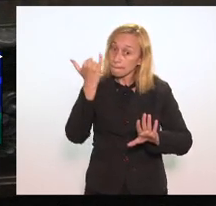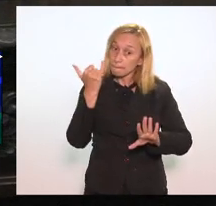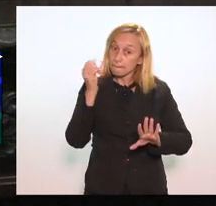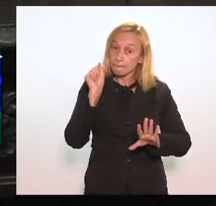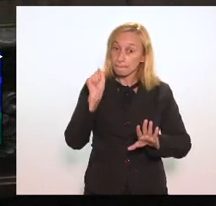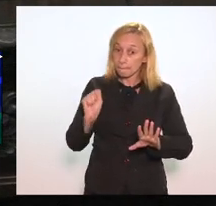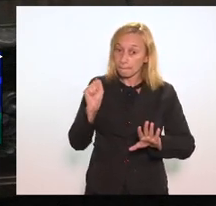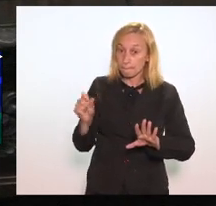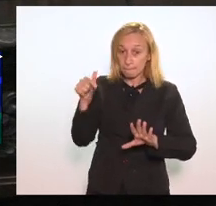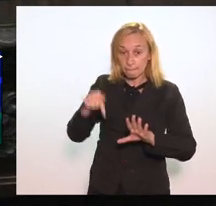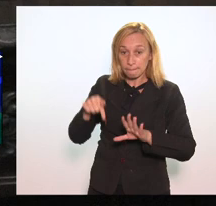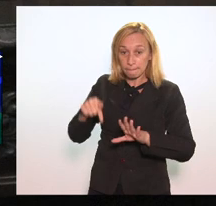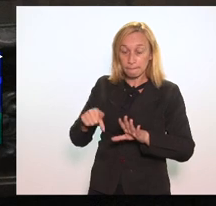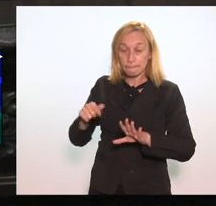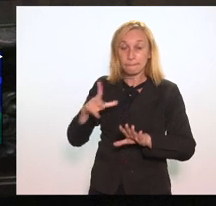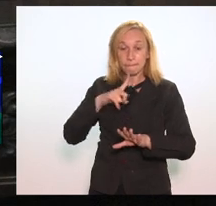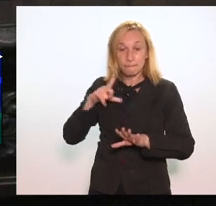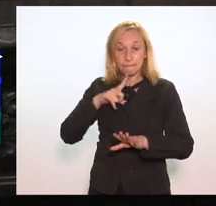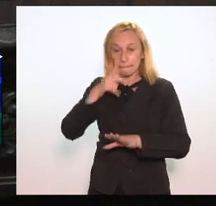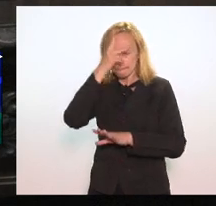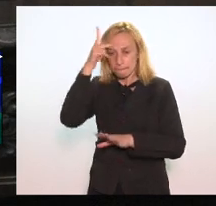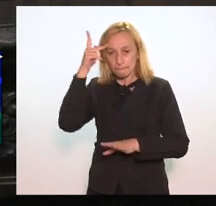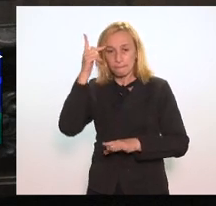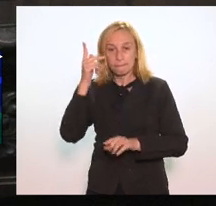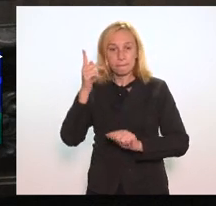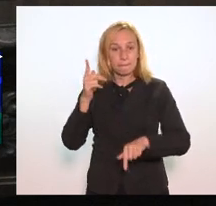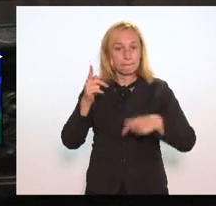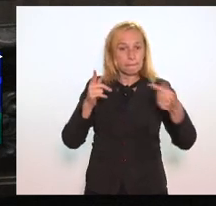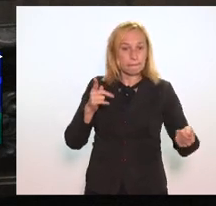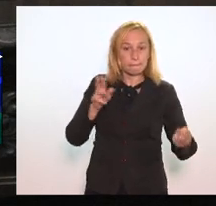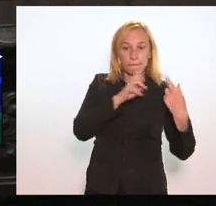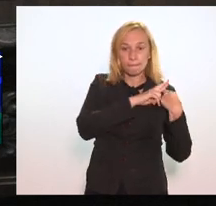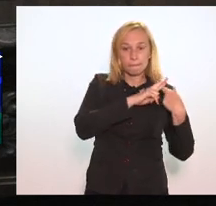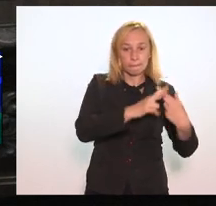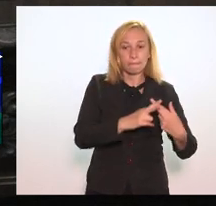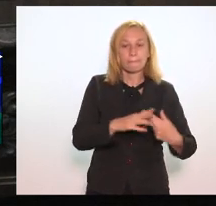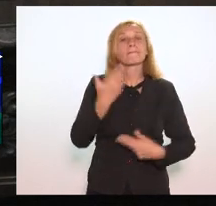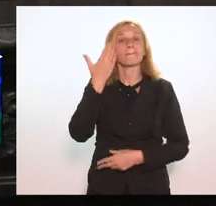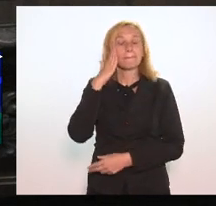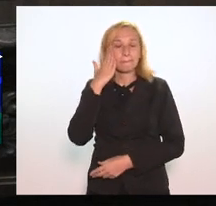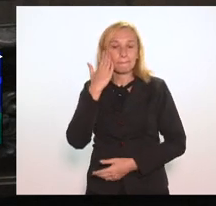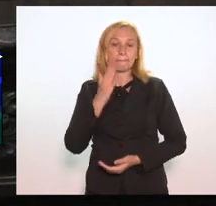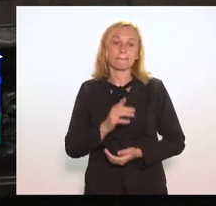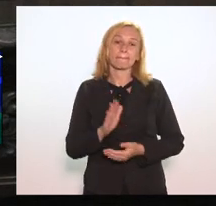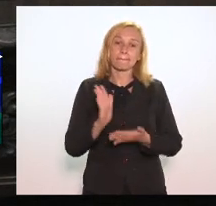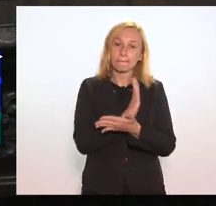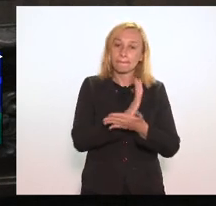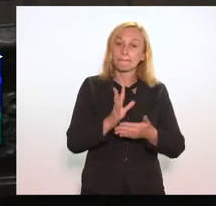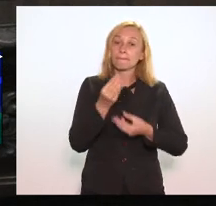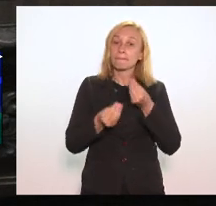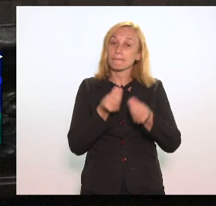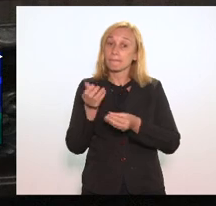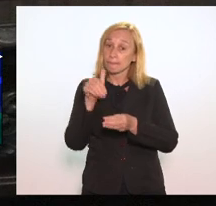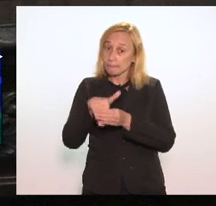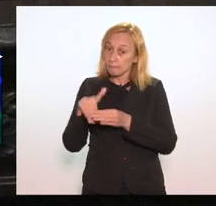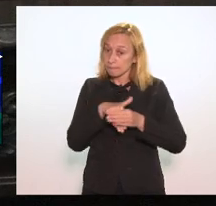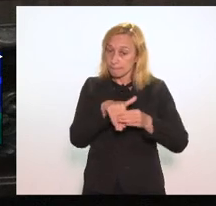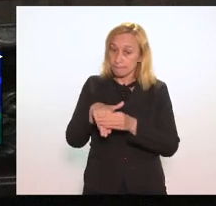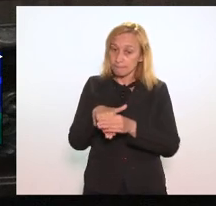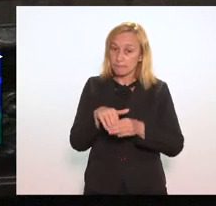temos aqui mas que tenhamos pessoas também o outro lado com a responsabilidade de entender Às vezes como votamos